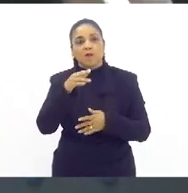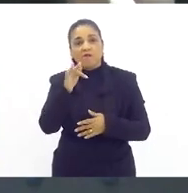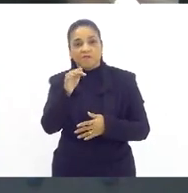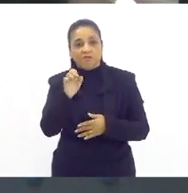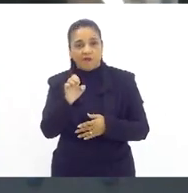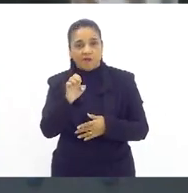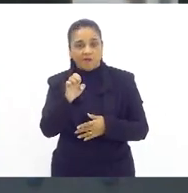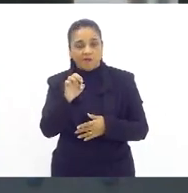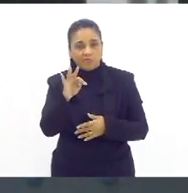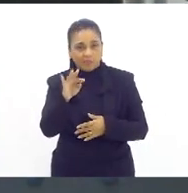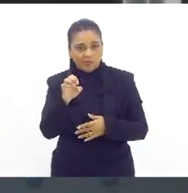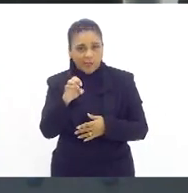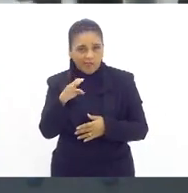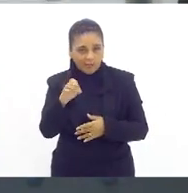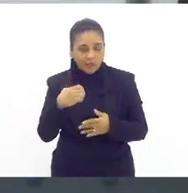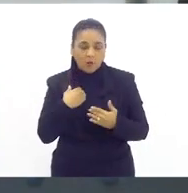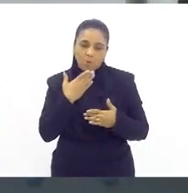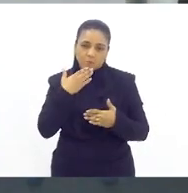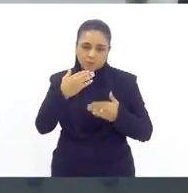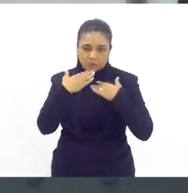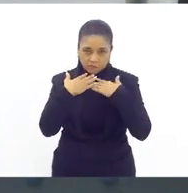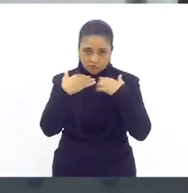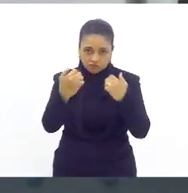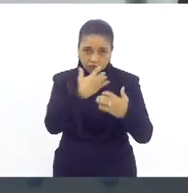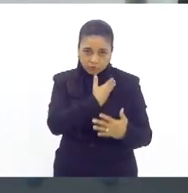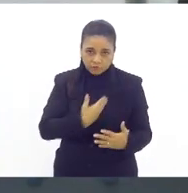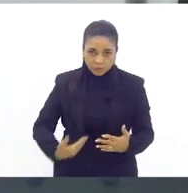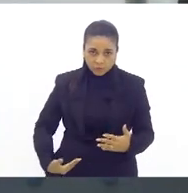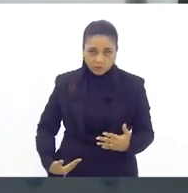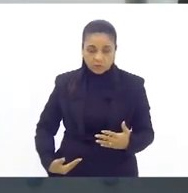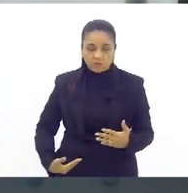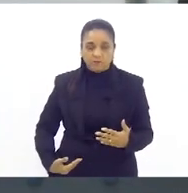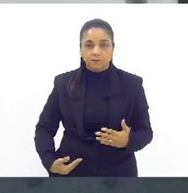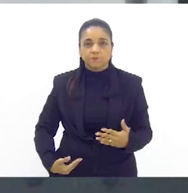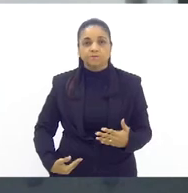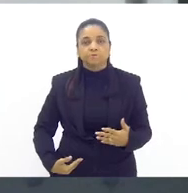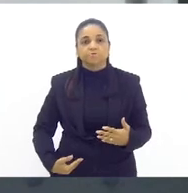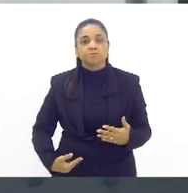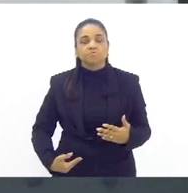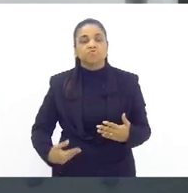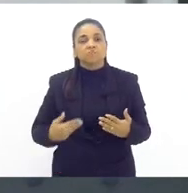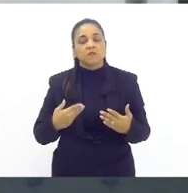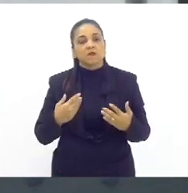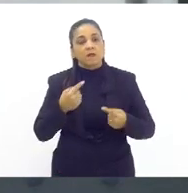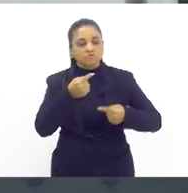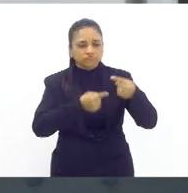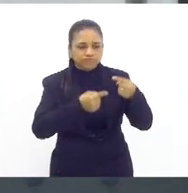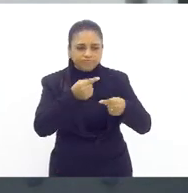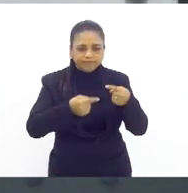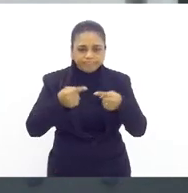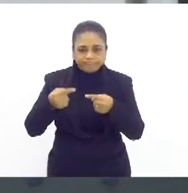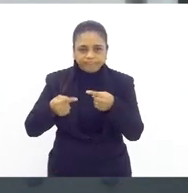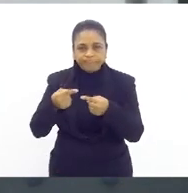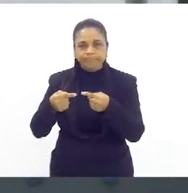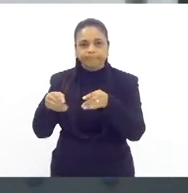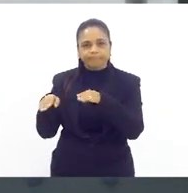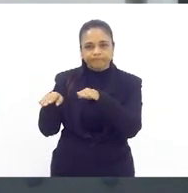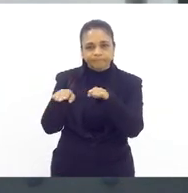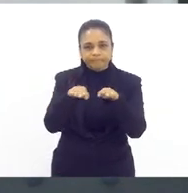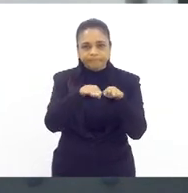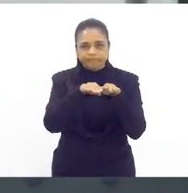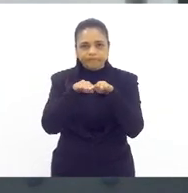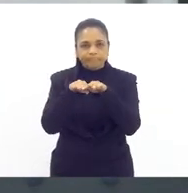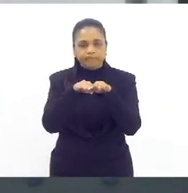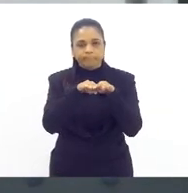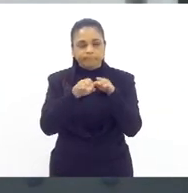por isso eu pedi essa audiência pública para que a gente possa né alinhar as coisas e construir dentro de um